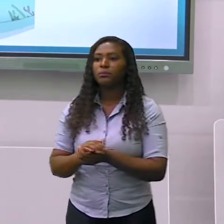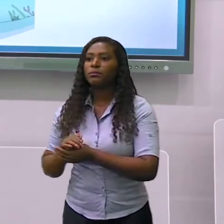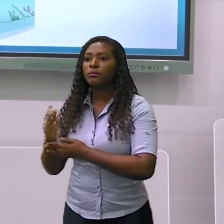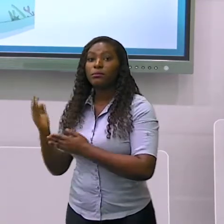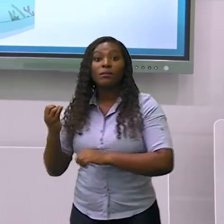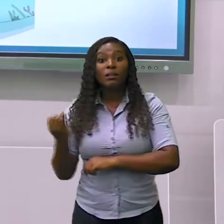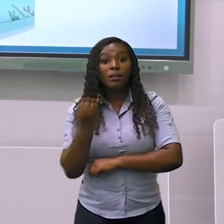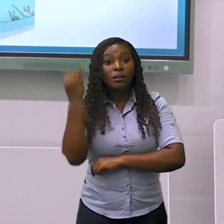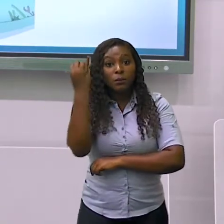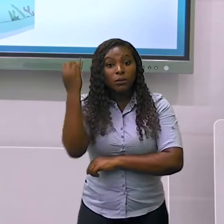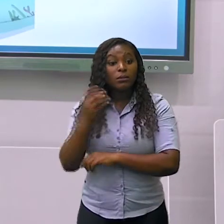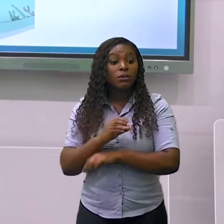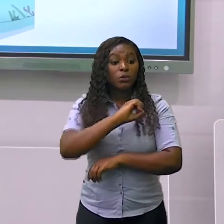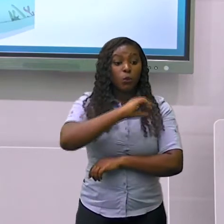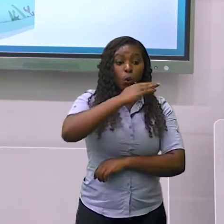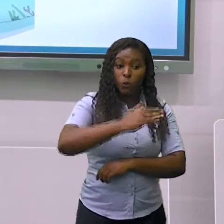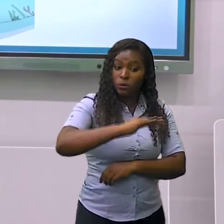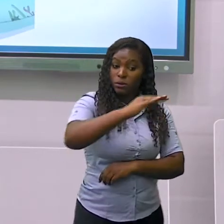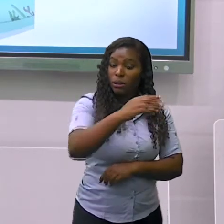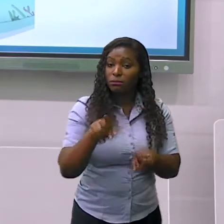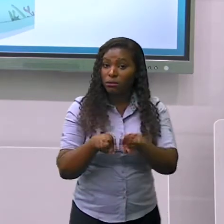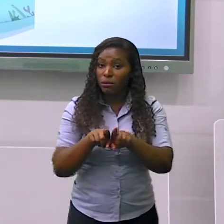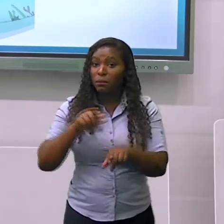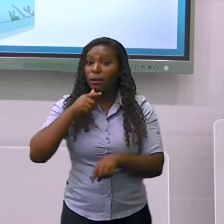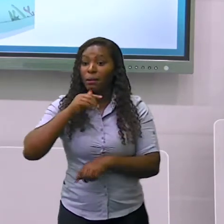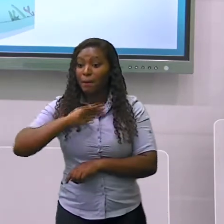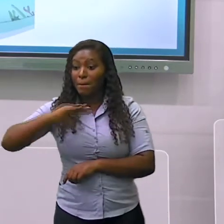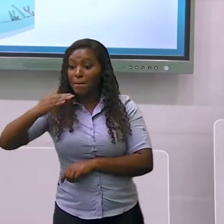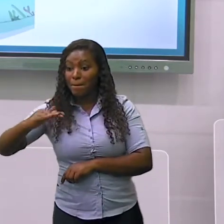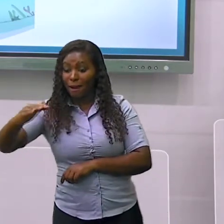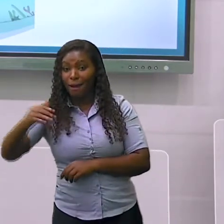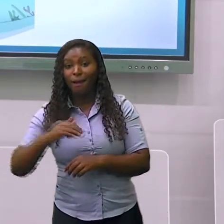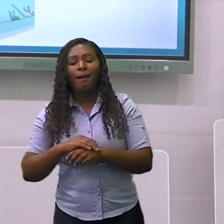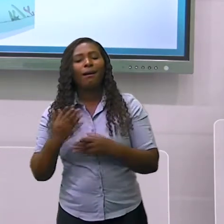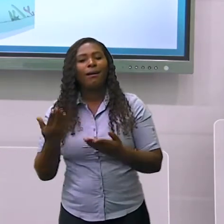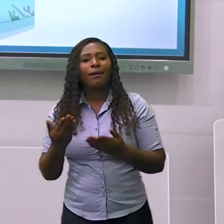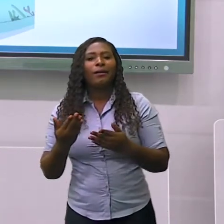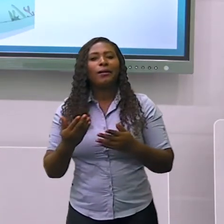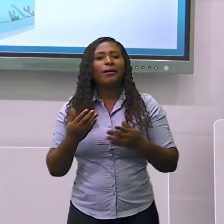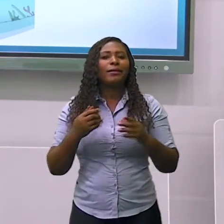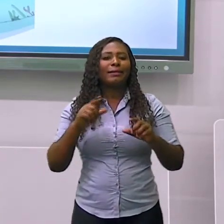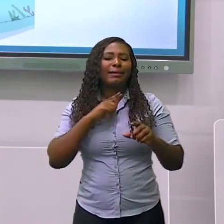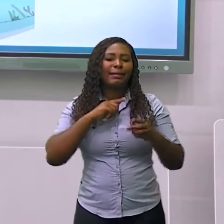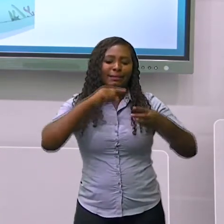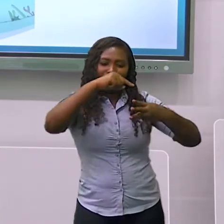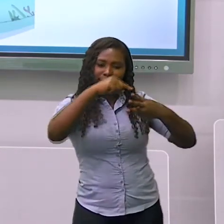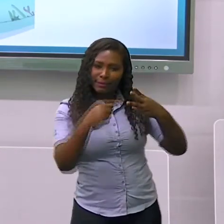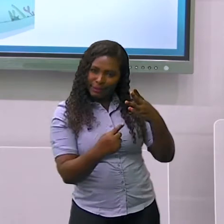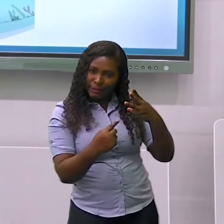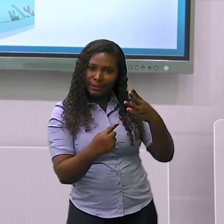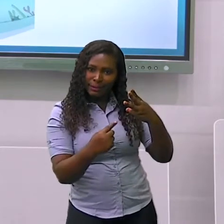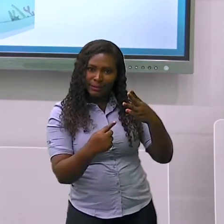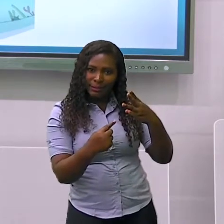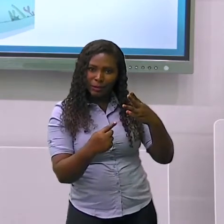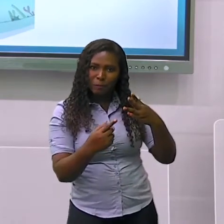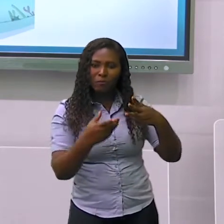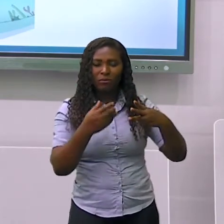ser identificada em três diferentes categorias. A primeira é